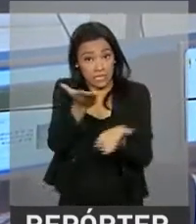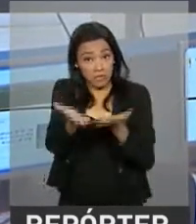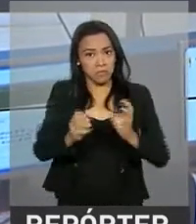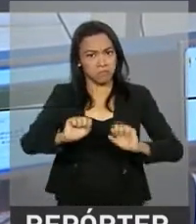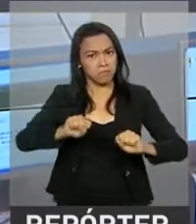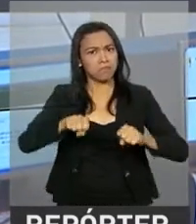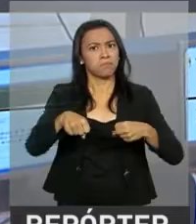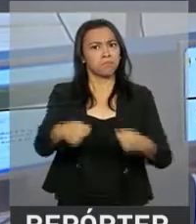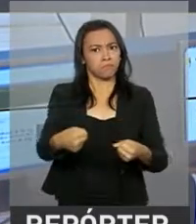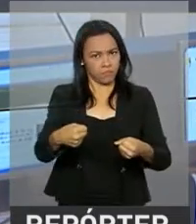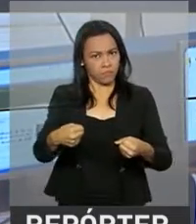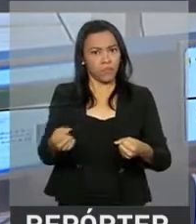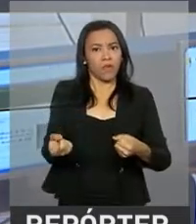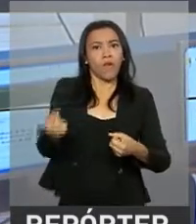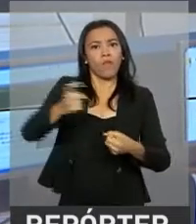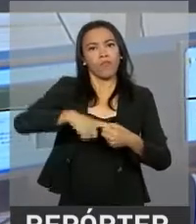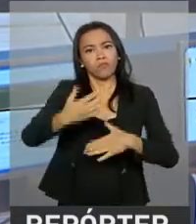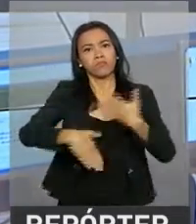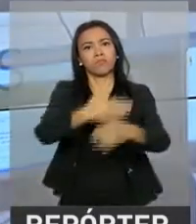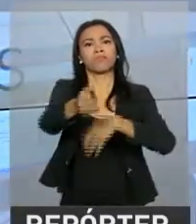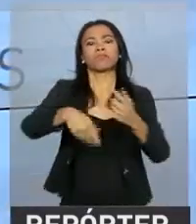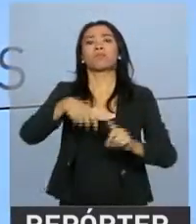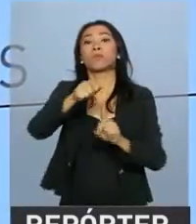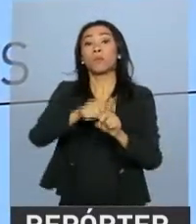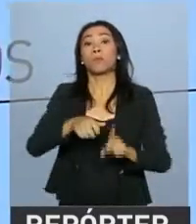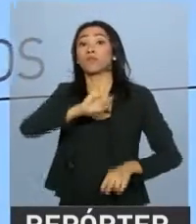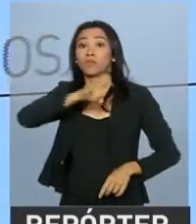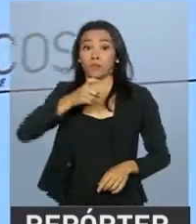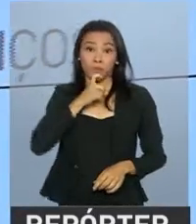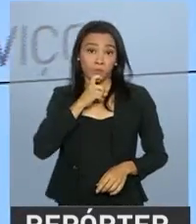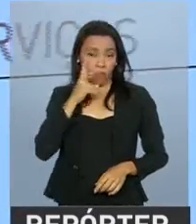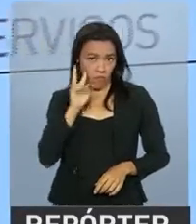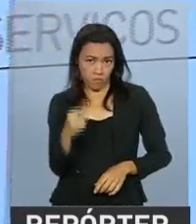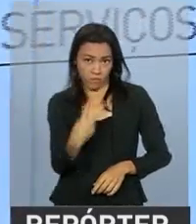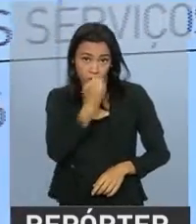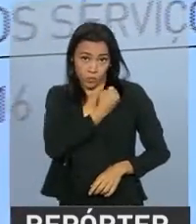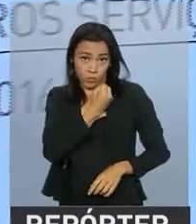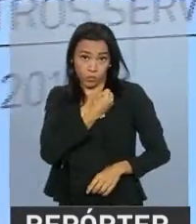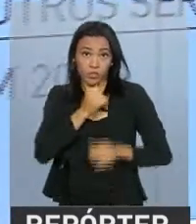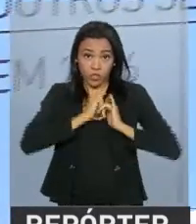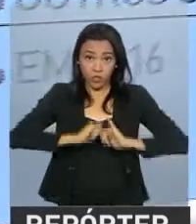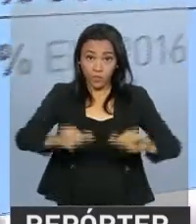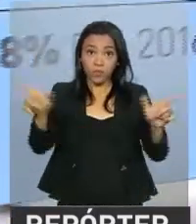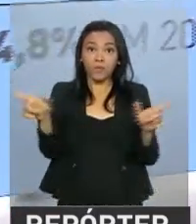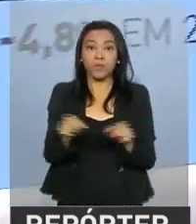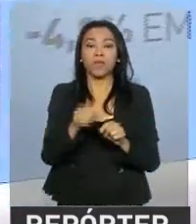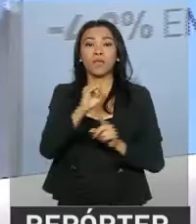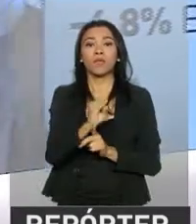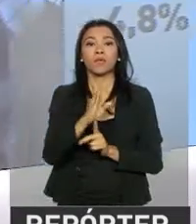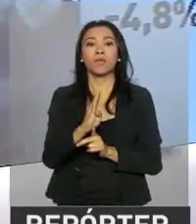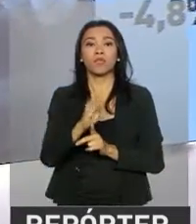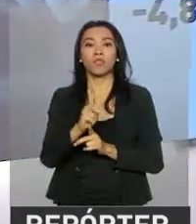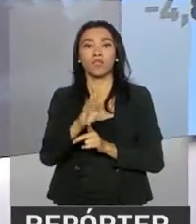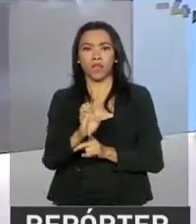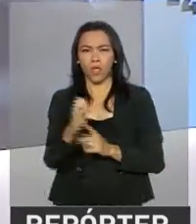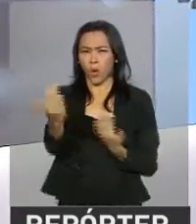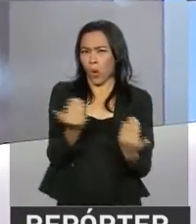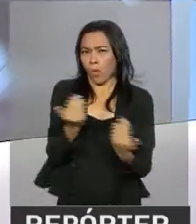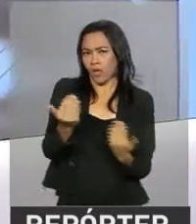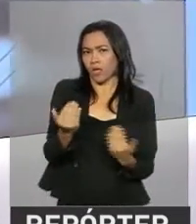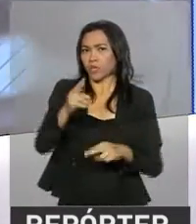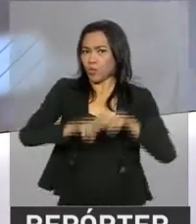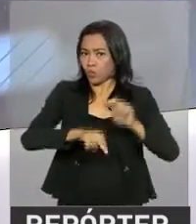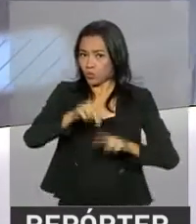reagiu e voltou a crescer em Julho vamos ver aqui no telão os números números que são do IBGE a alta em comparação com Junho